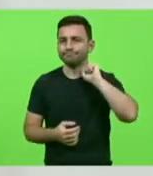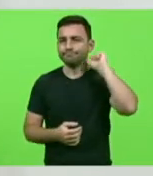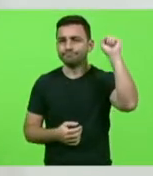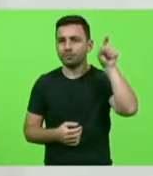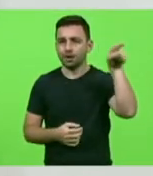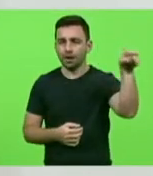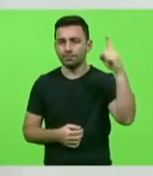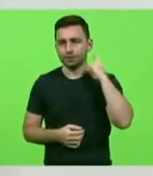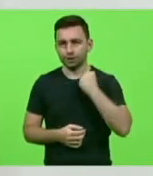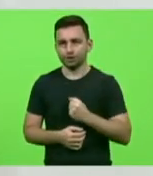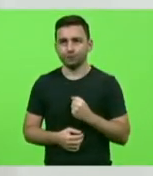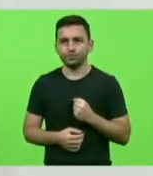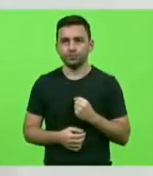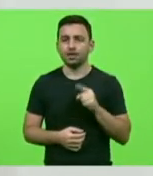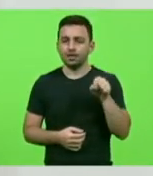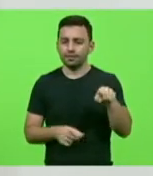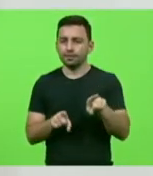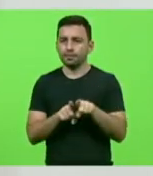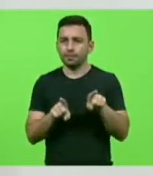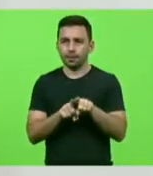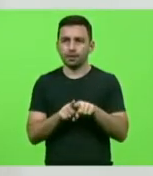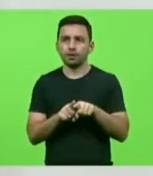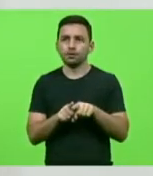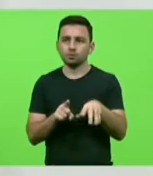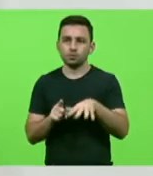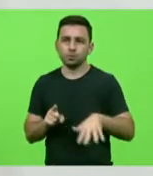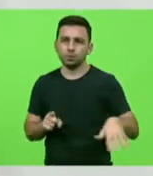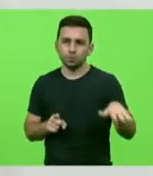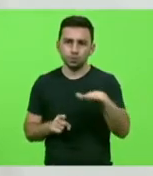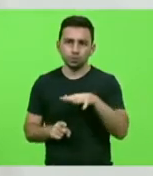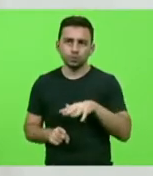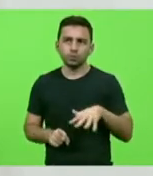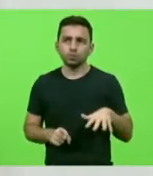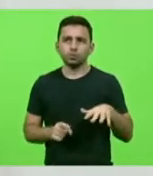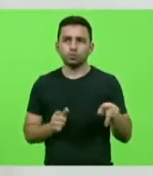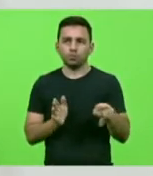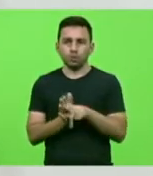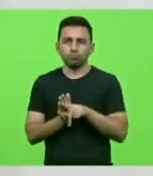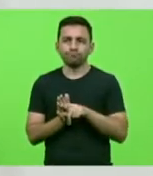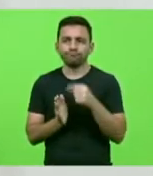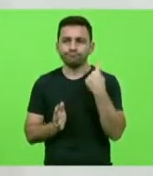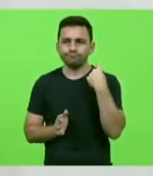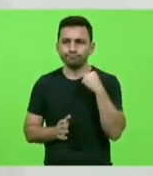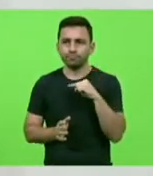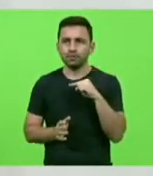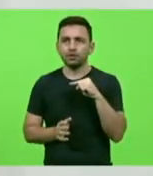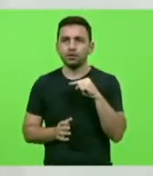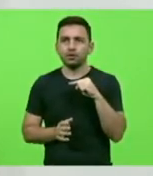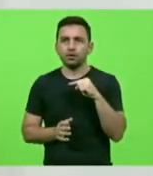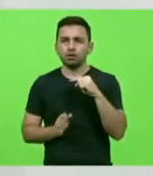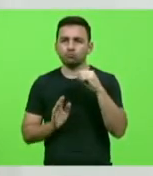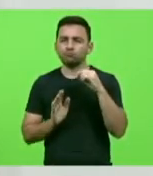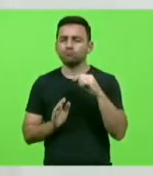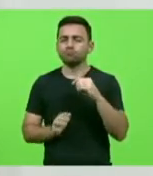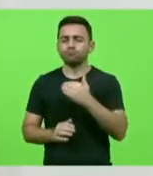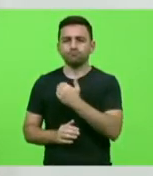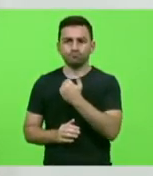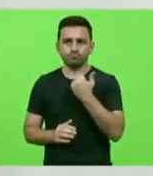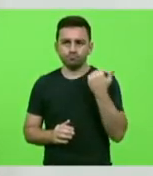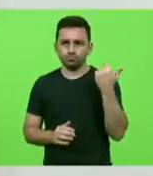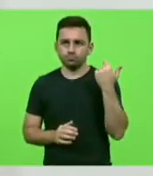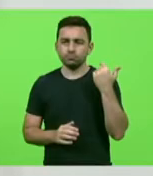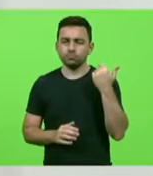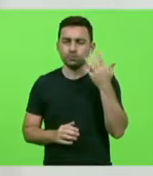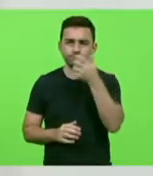Gerais. Ele também era membro da Inconfidência Mineira e se tornou mártir do